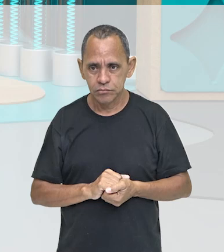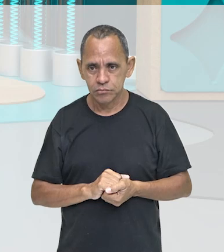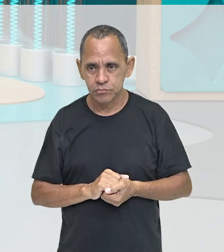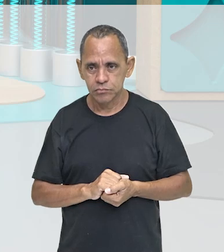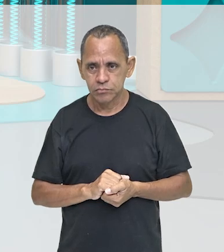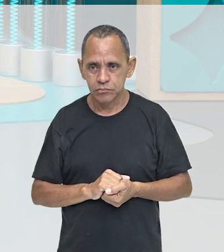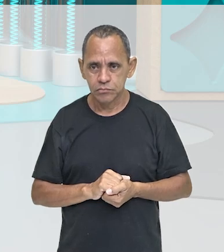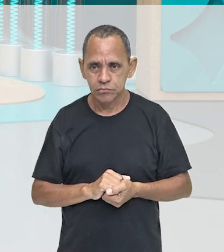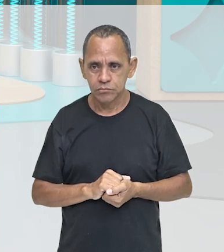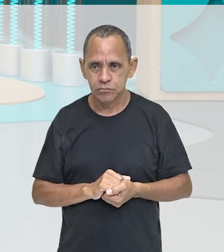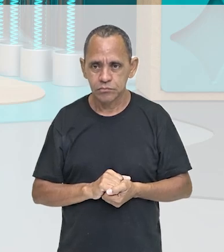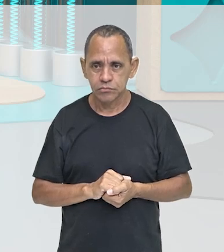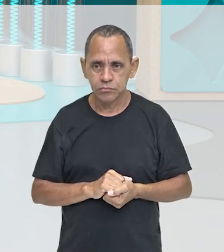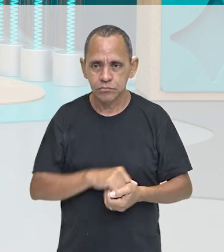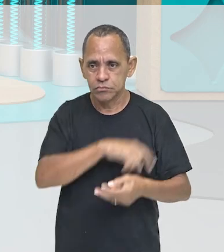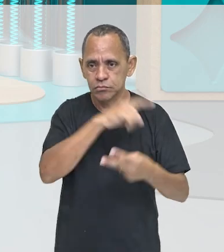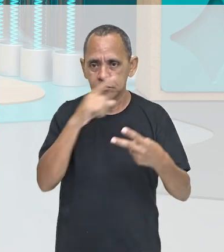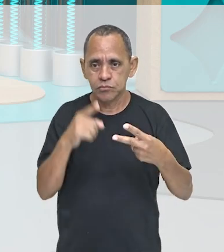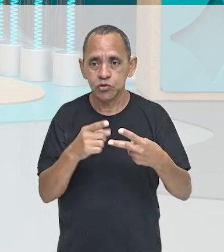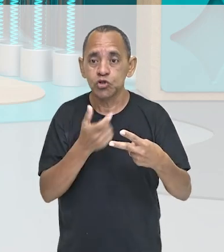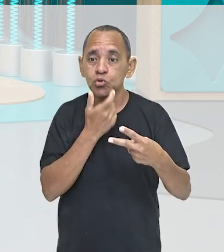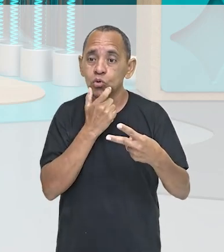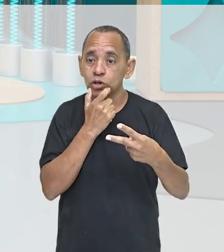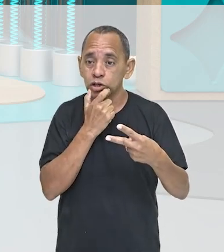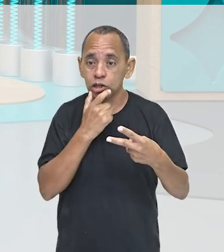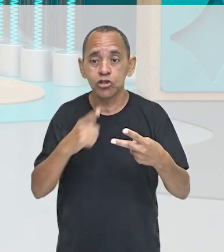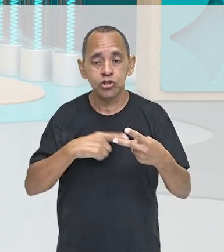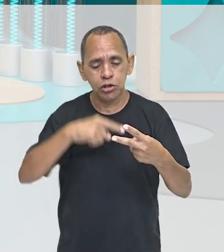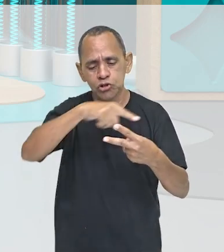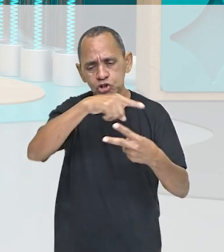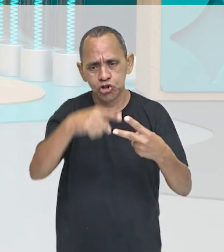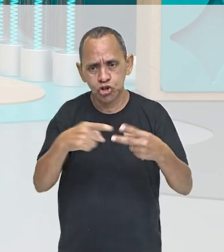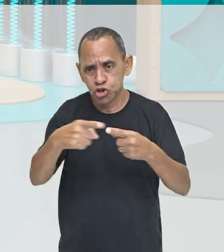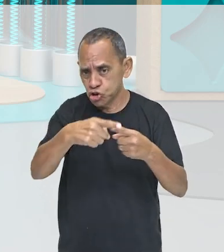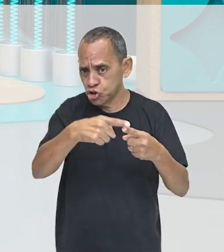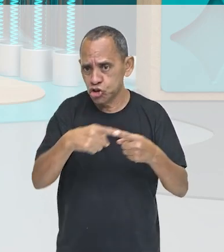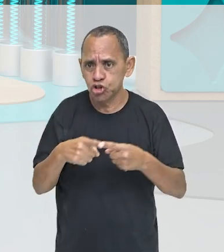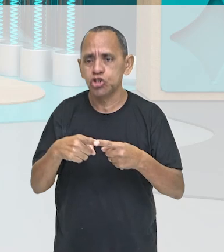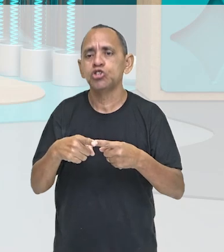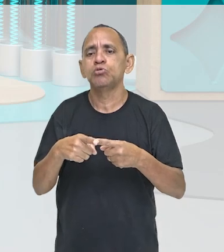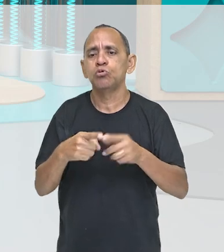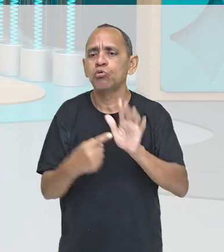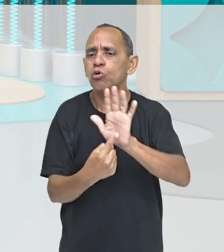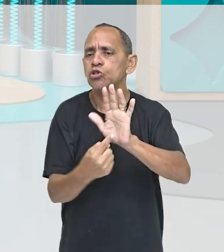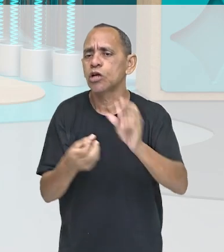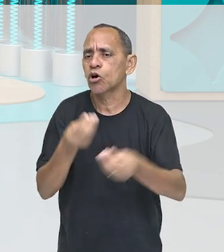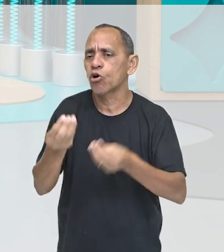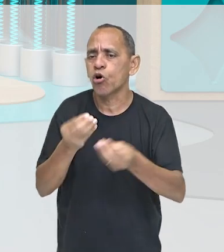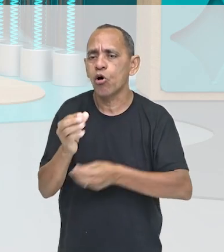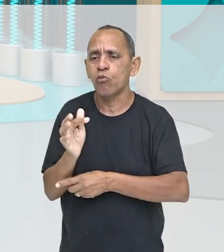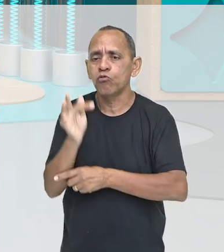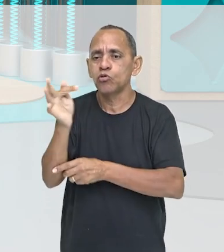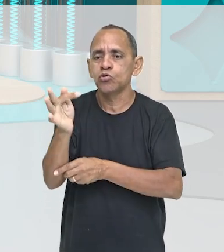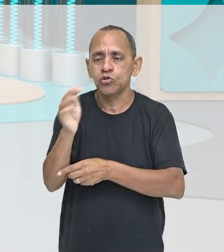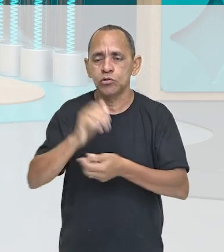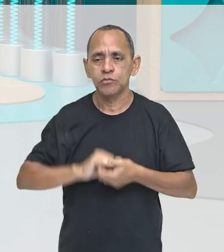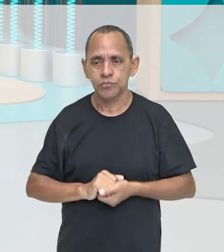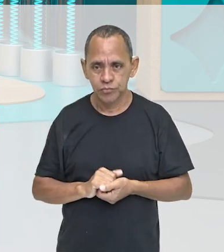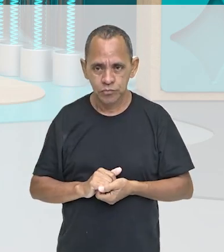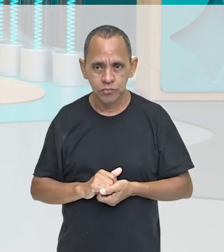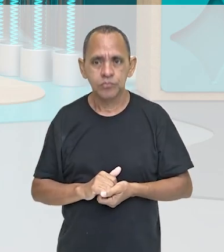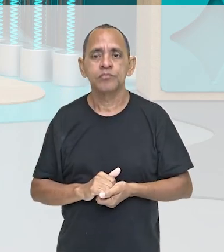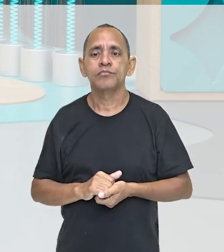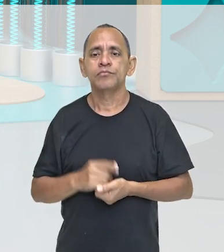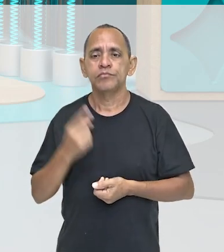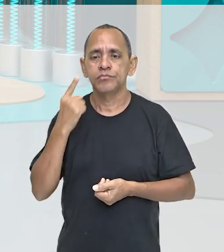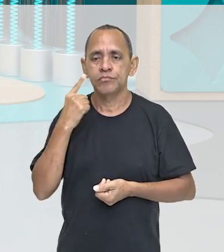sempre no futuro? Na língua inglesa, nós temos duas formas básicas de indicar futuro. A primeira é a expressão going to, que em